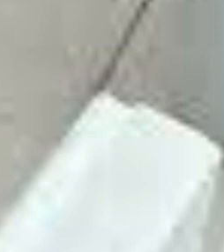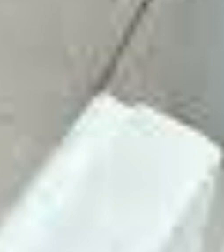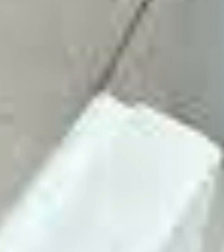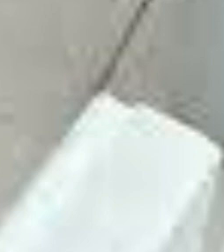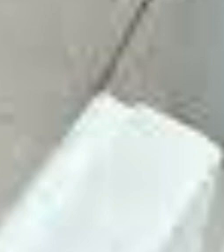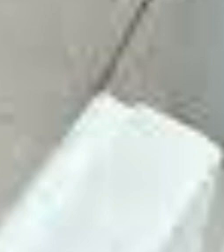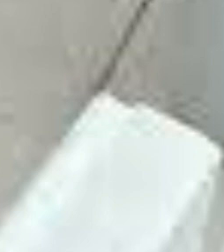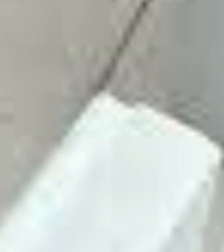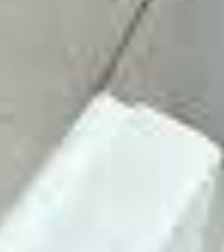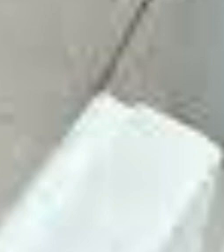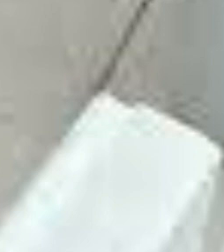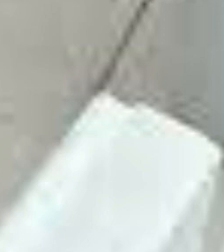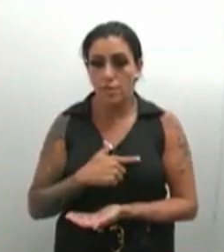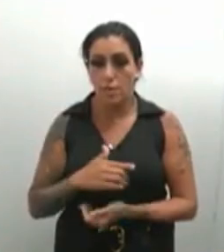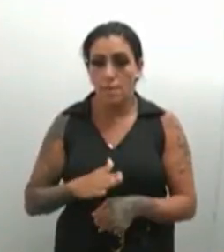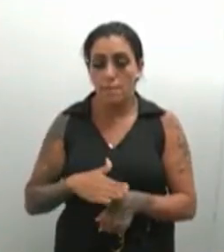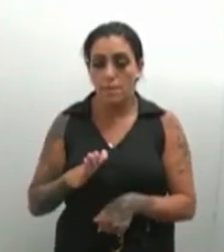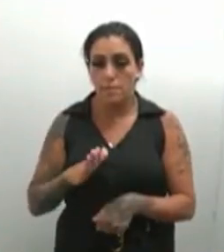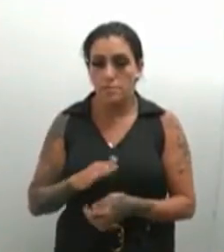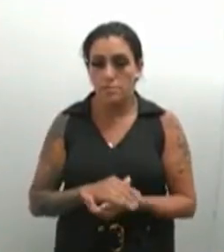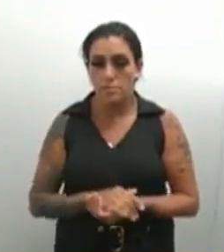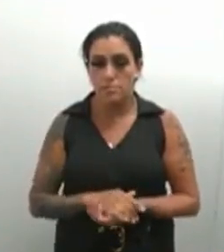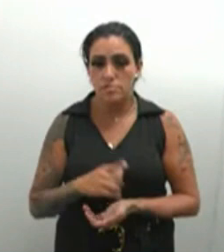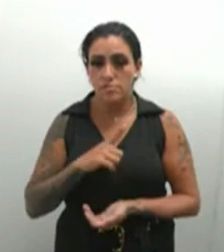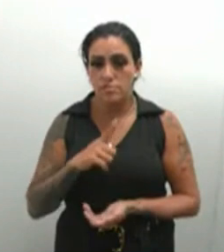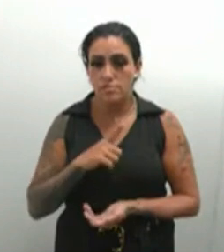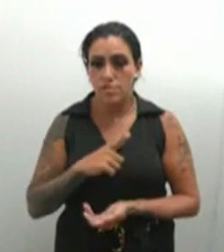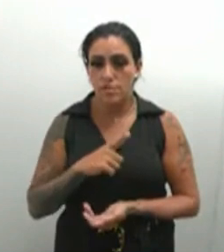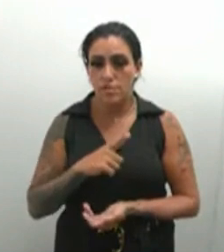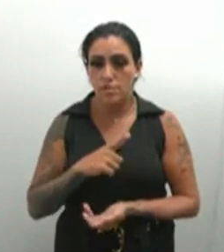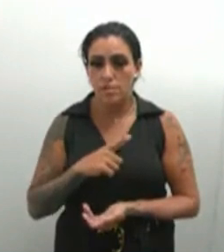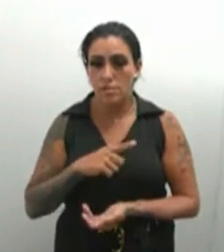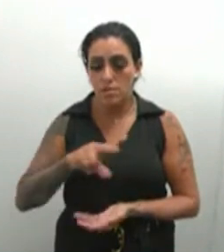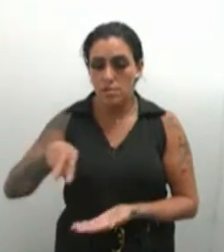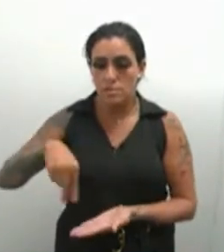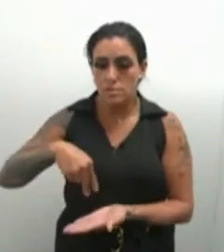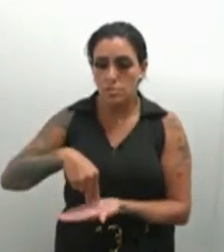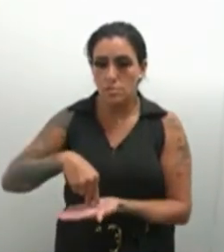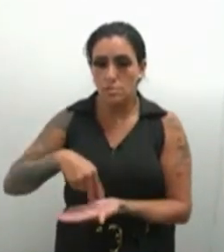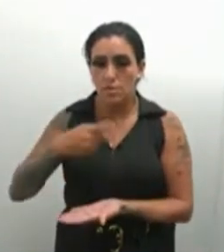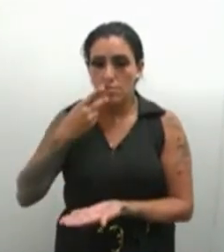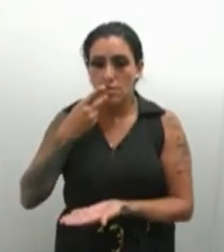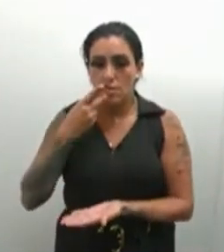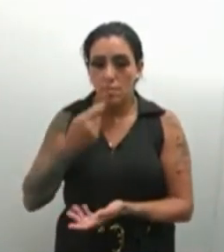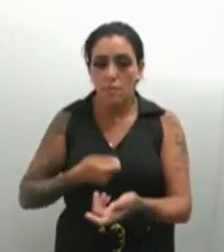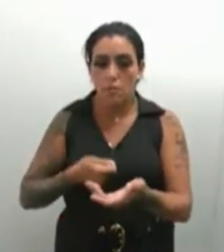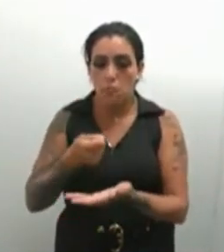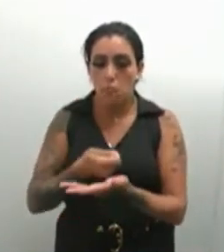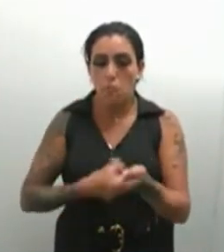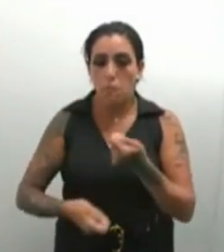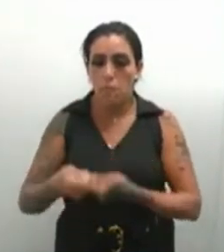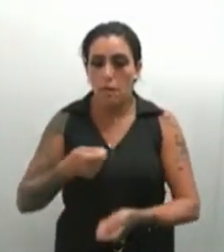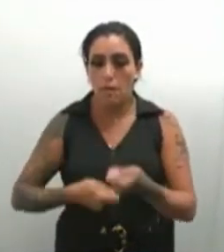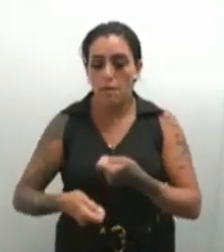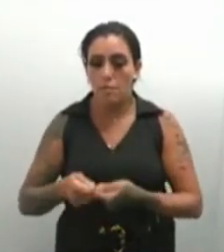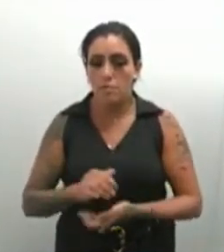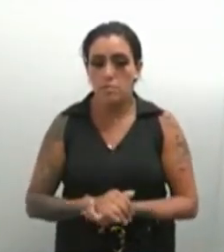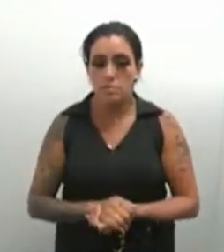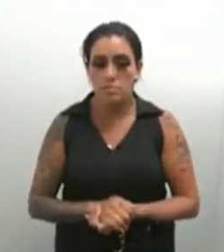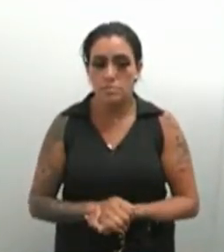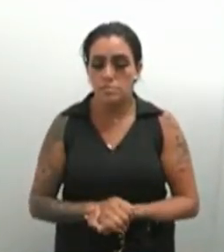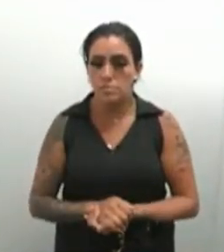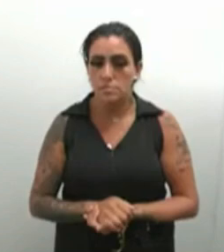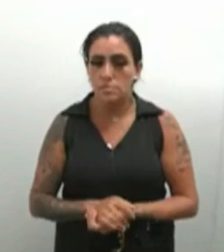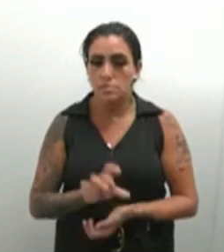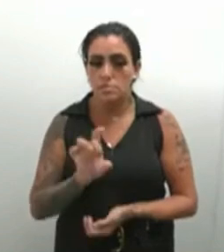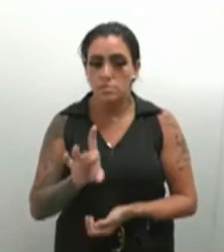feito, mas não tiveram a capacidade de subir a tribuna após para poder cobrar. Eu pergunto, Vossa Excelência sabe onde está